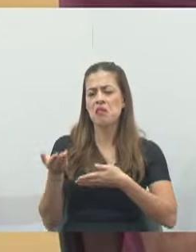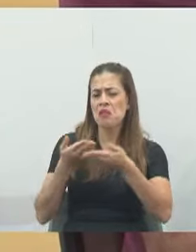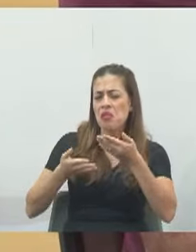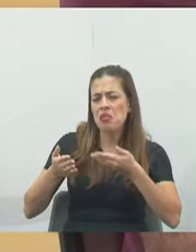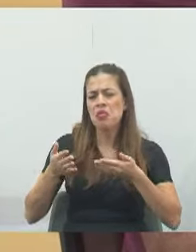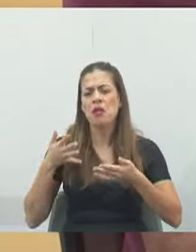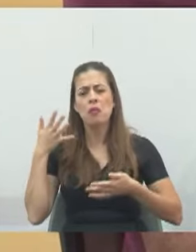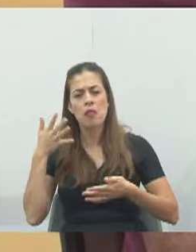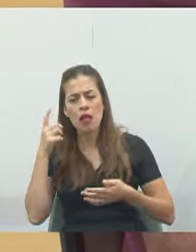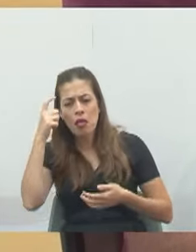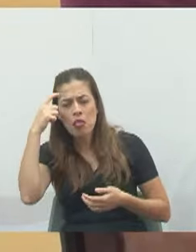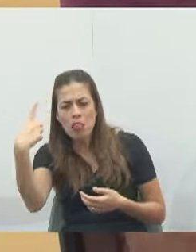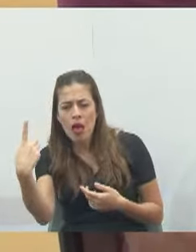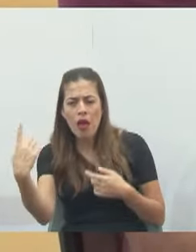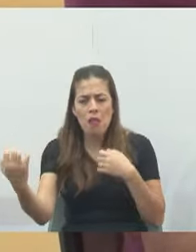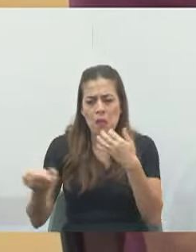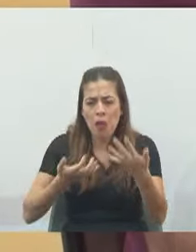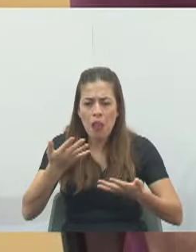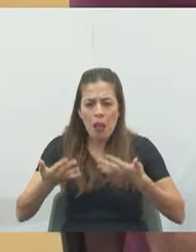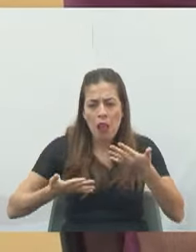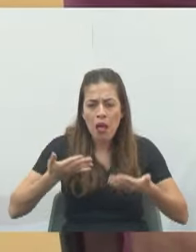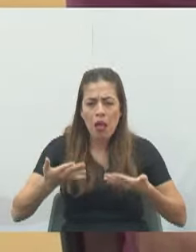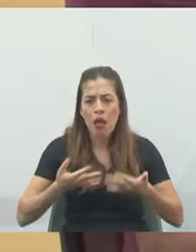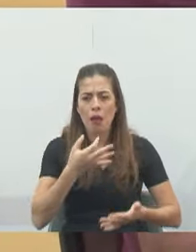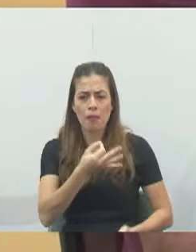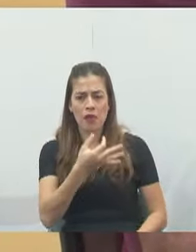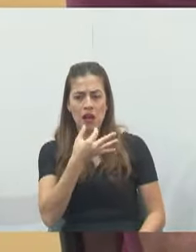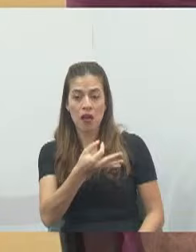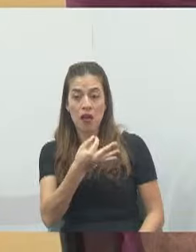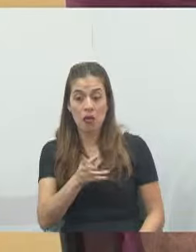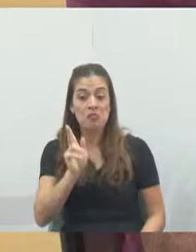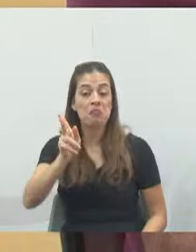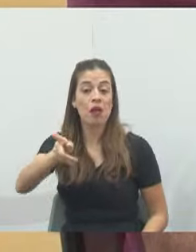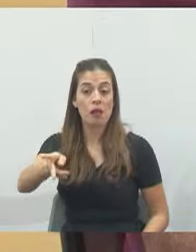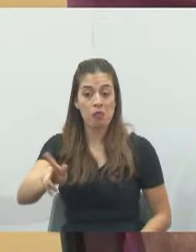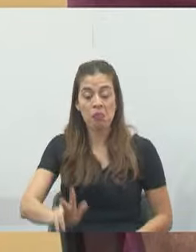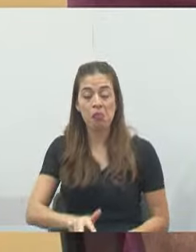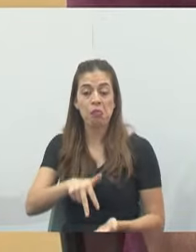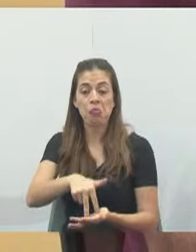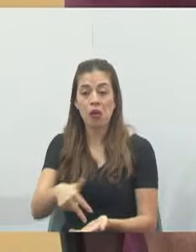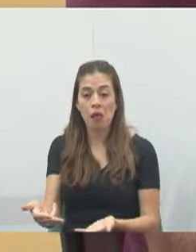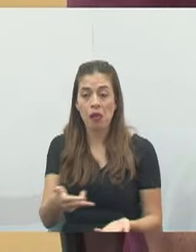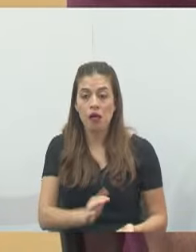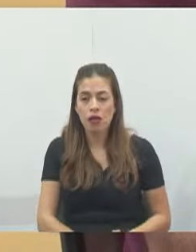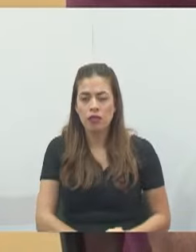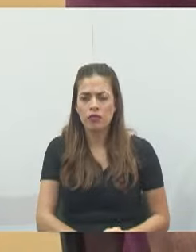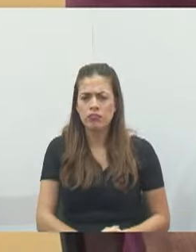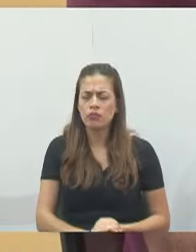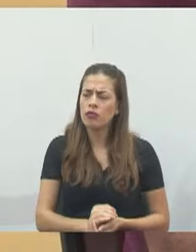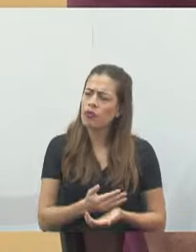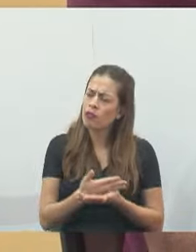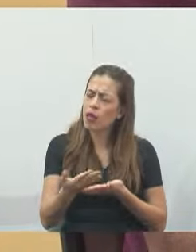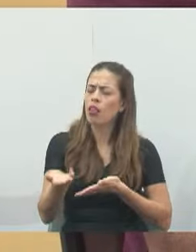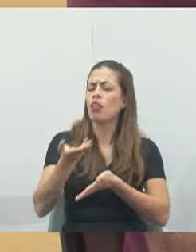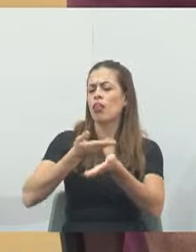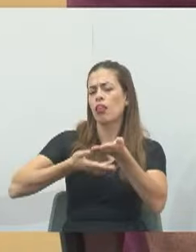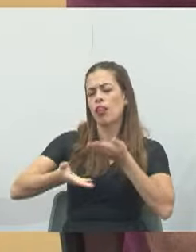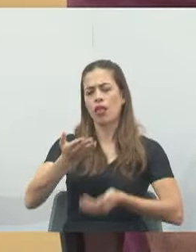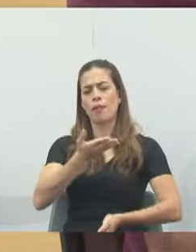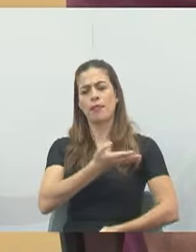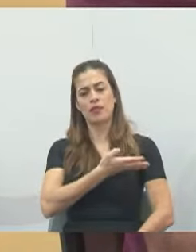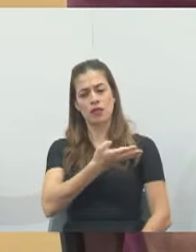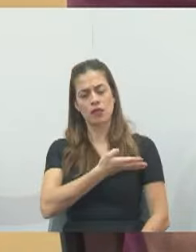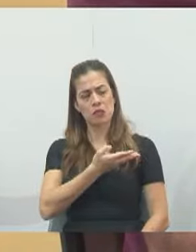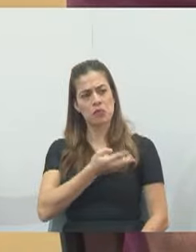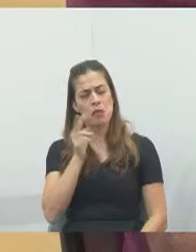aquelas ideias, dando aquelas pitadas dele, né? Sempre ele... E foi aí que a gente começou a ter uma relação de amizade,